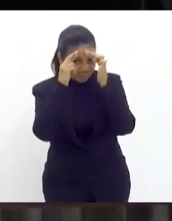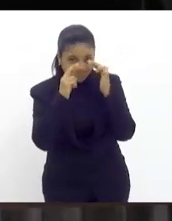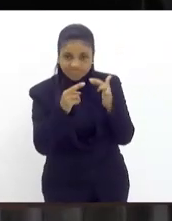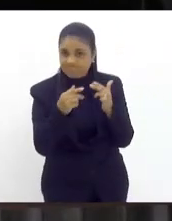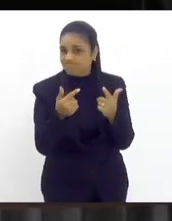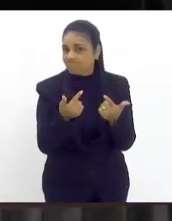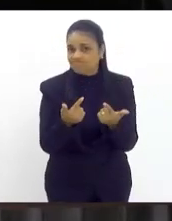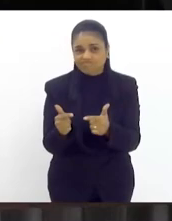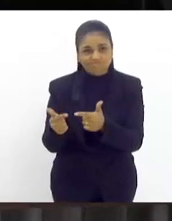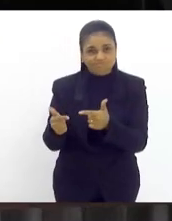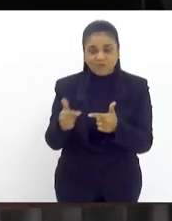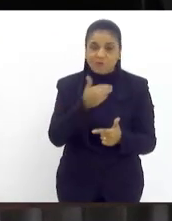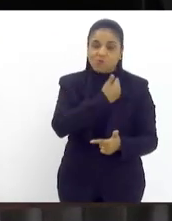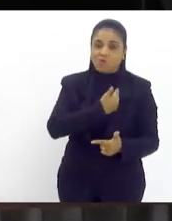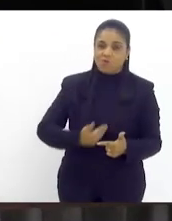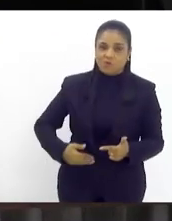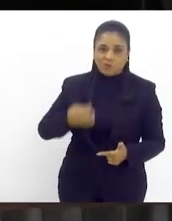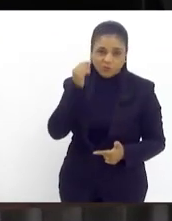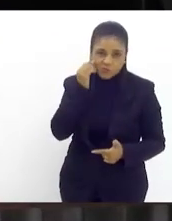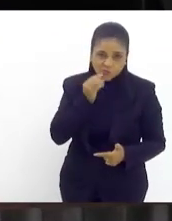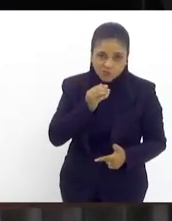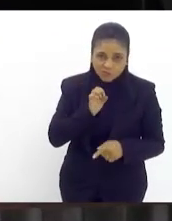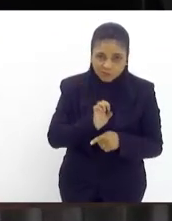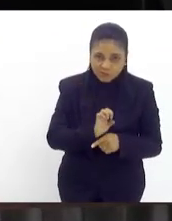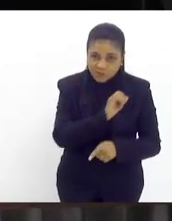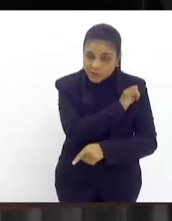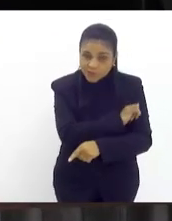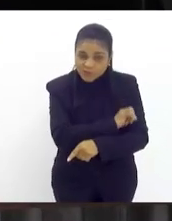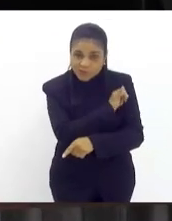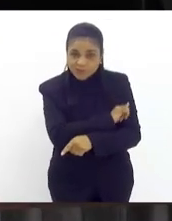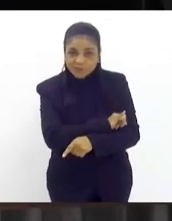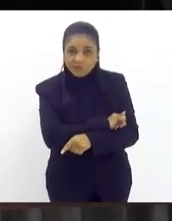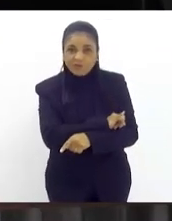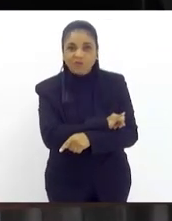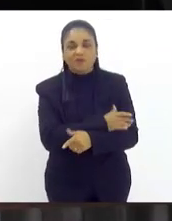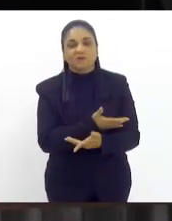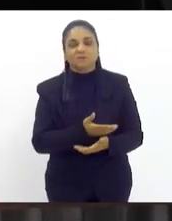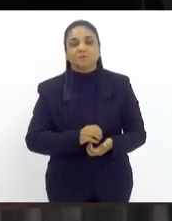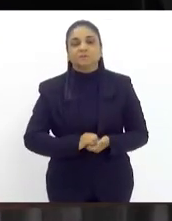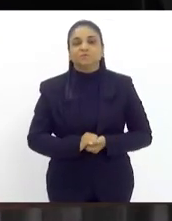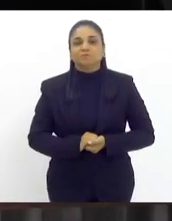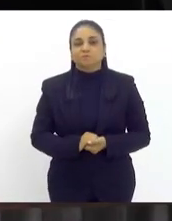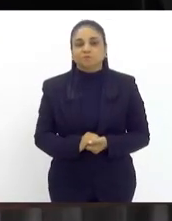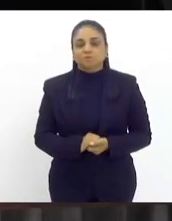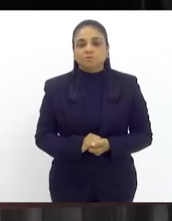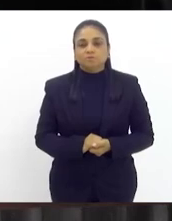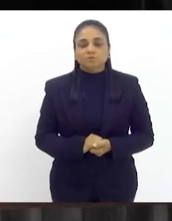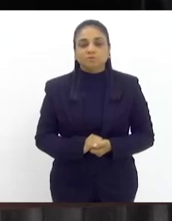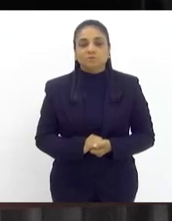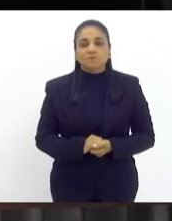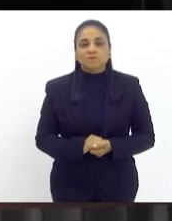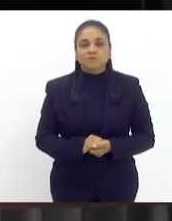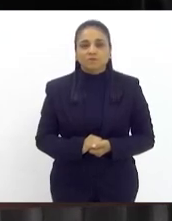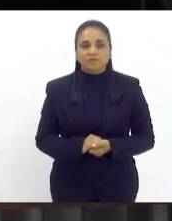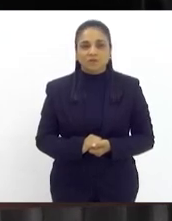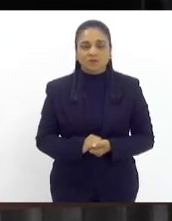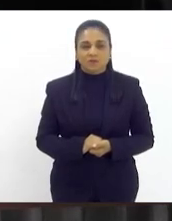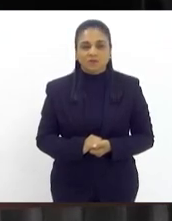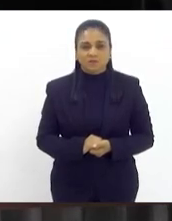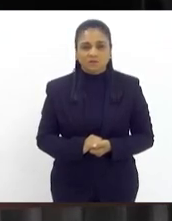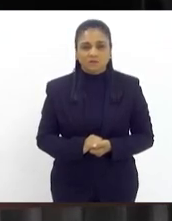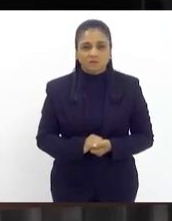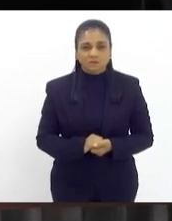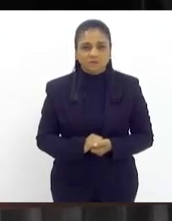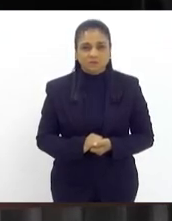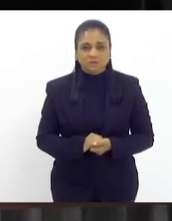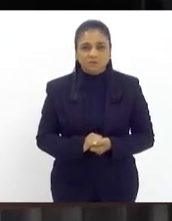do governador do Estado do Rio de Janeiro o senhor Cláudio Castro isso eu não estou